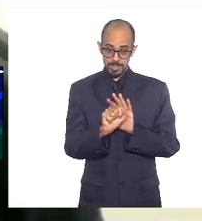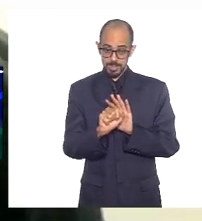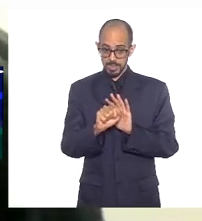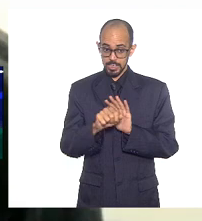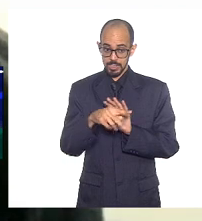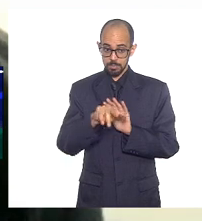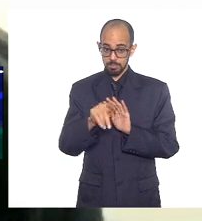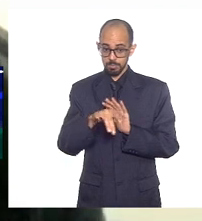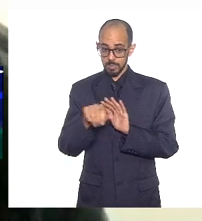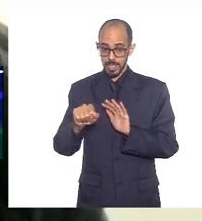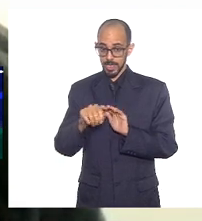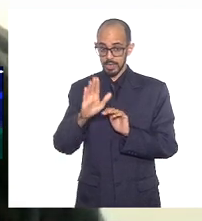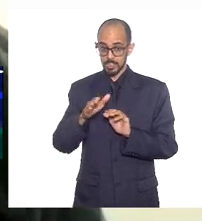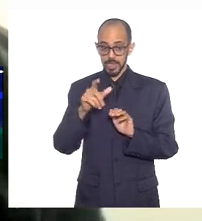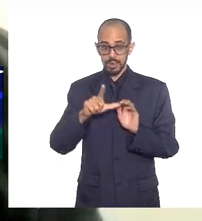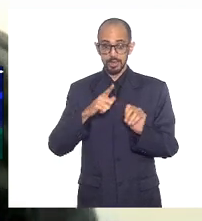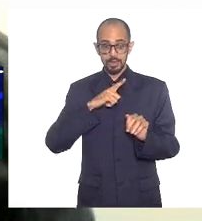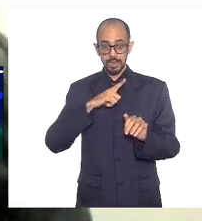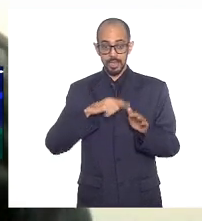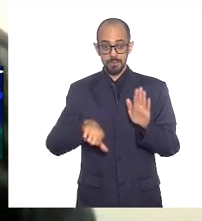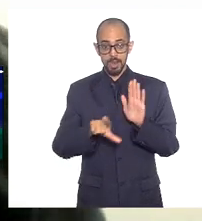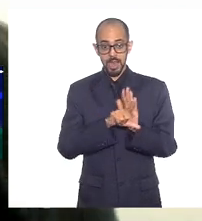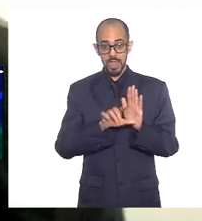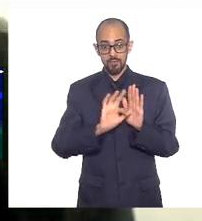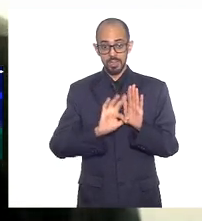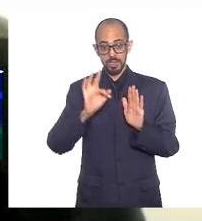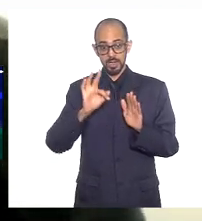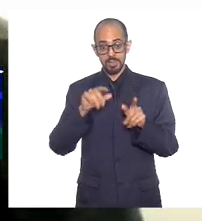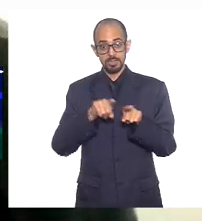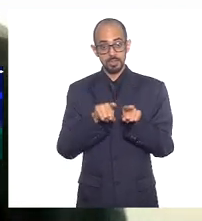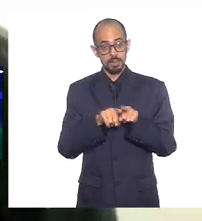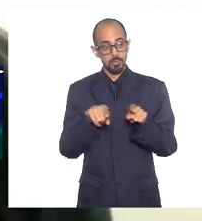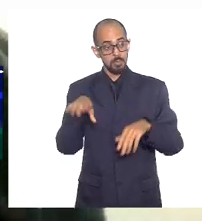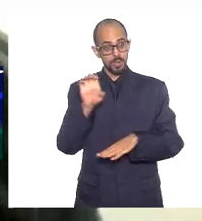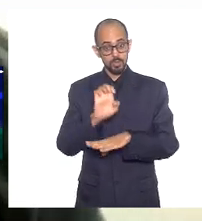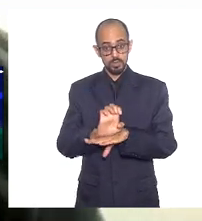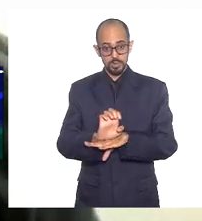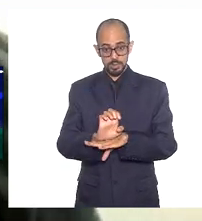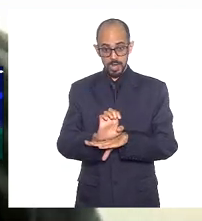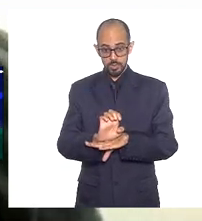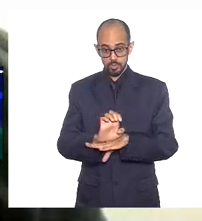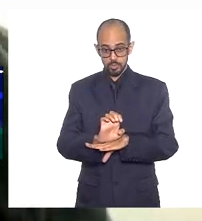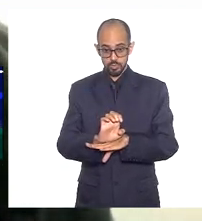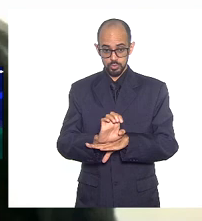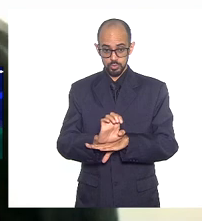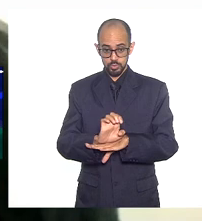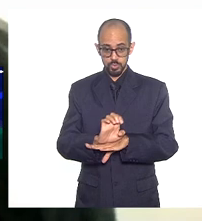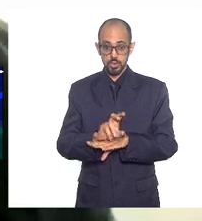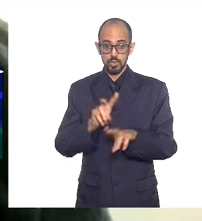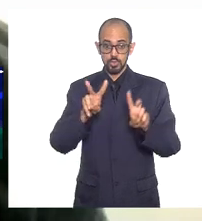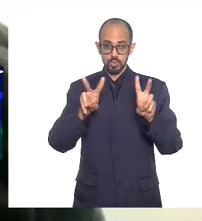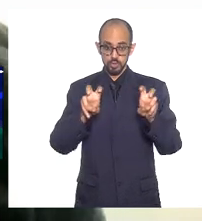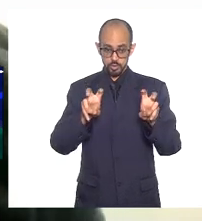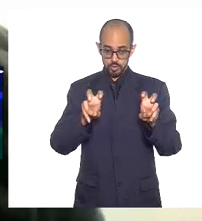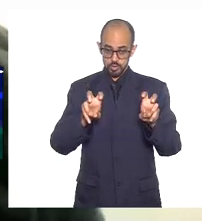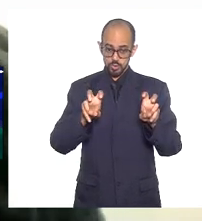tem a lei federal e tem leis estaduais. Sobre,